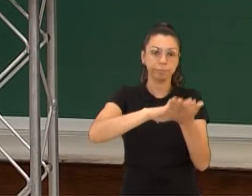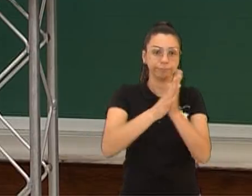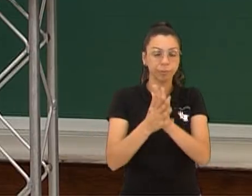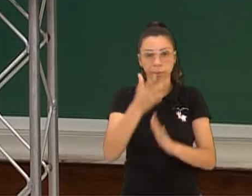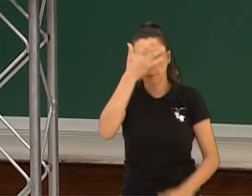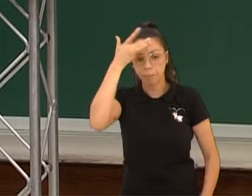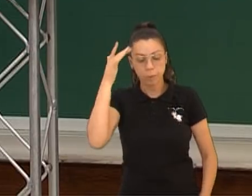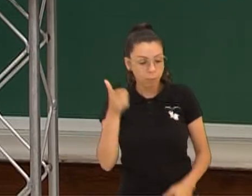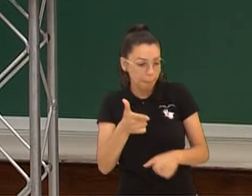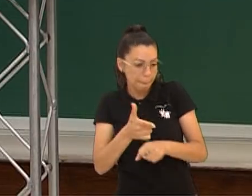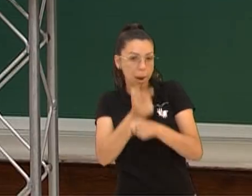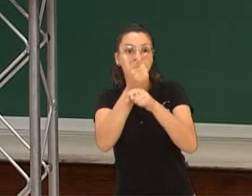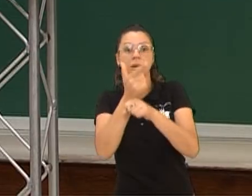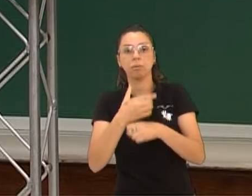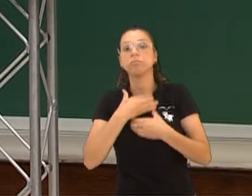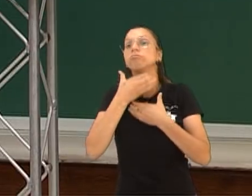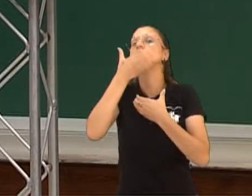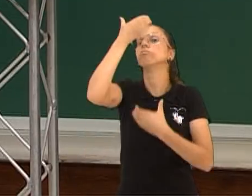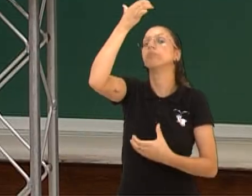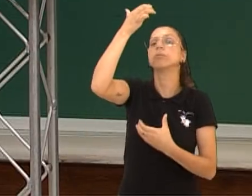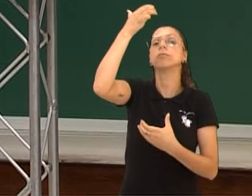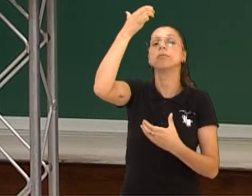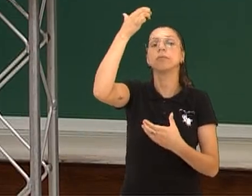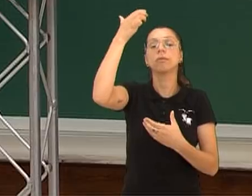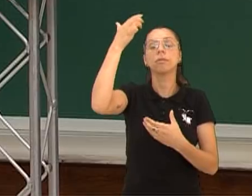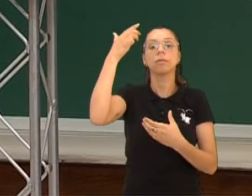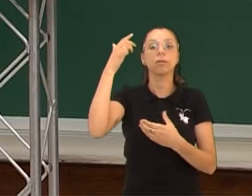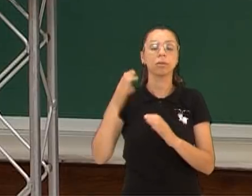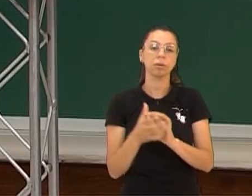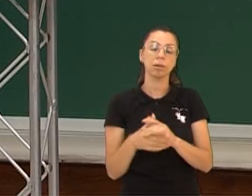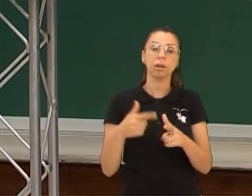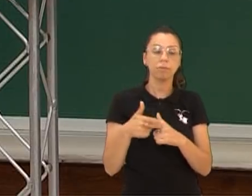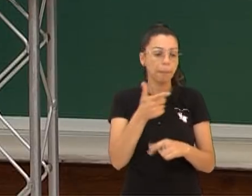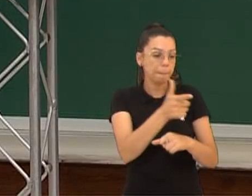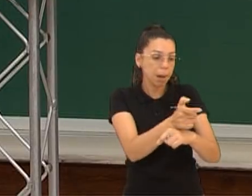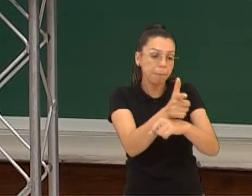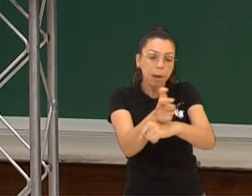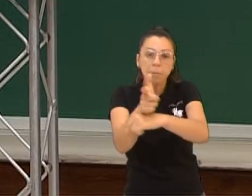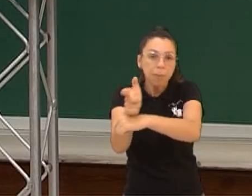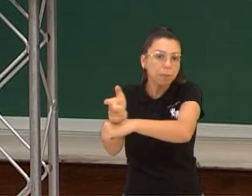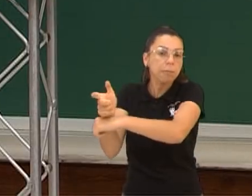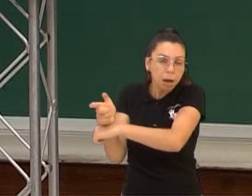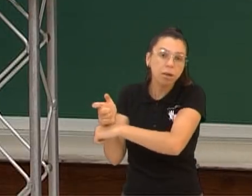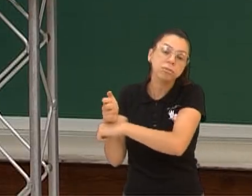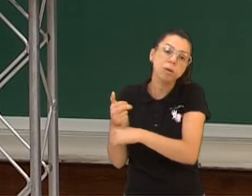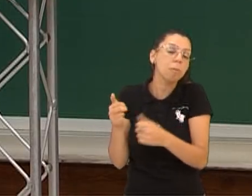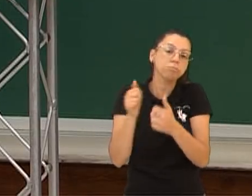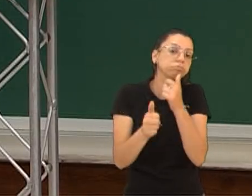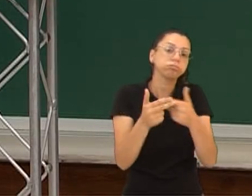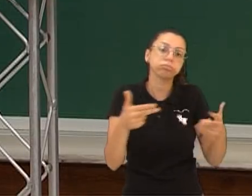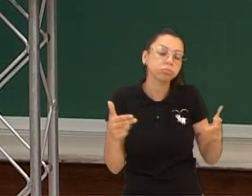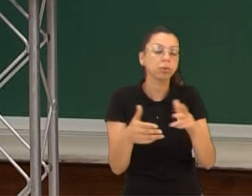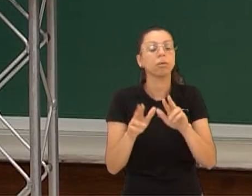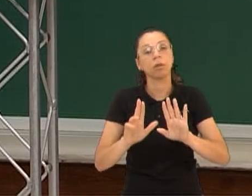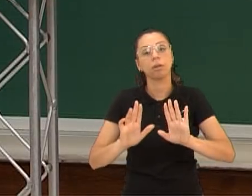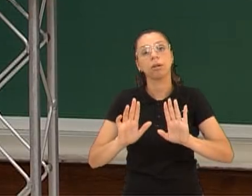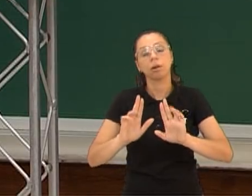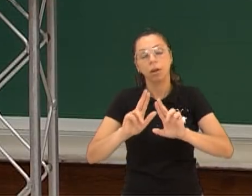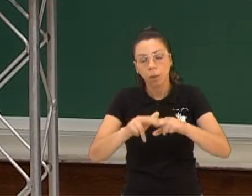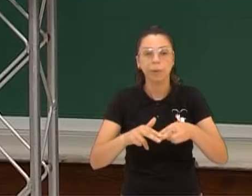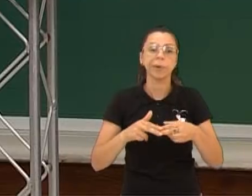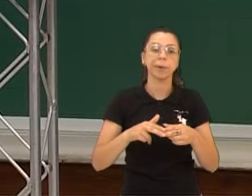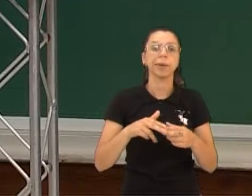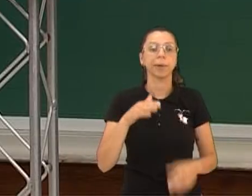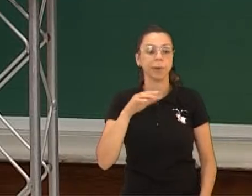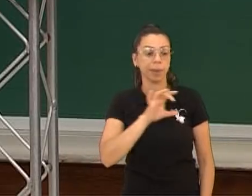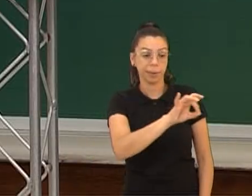desse. E eles vão abatendo esses animais simplesmente por esporte, né? É claro que cada um tem o direito de